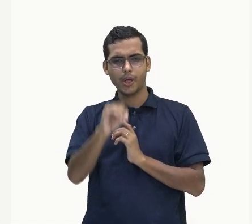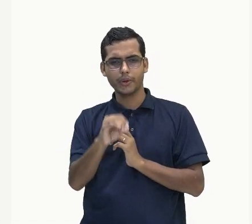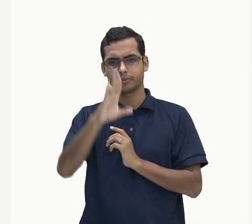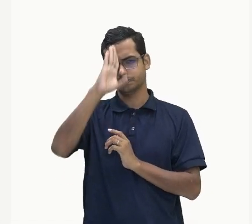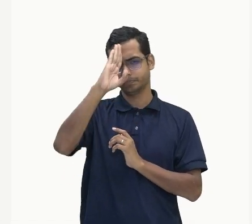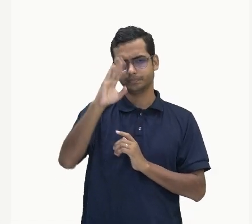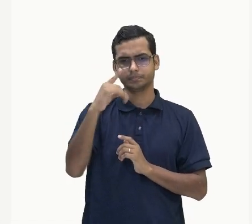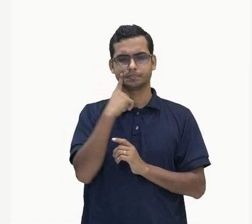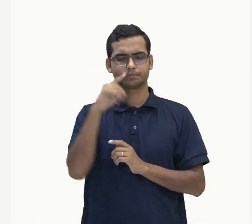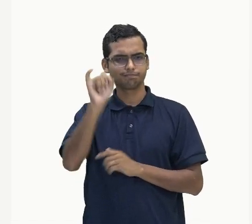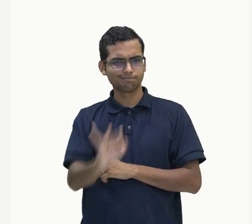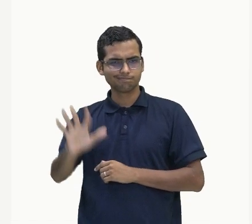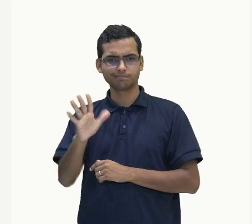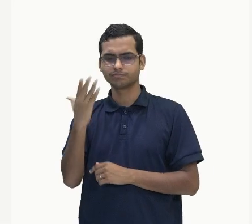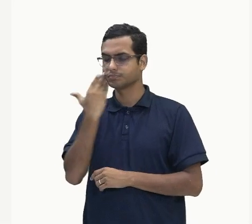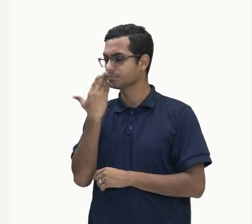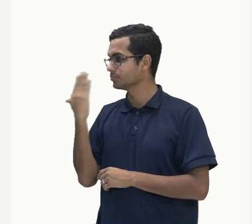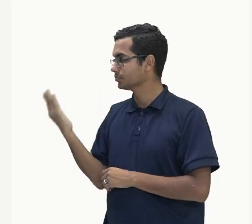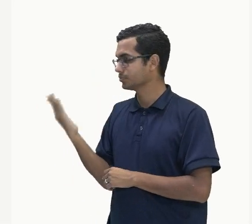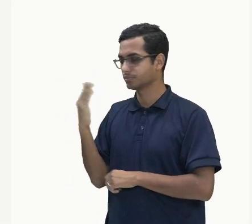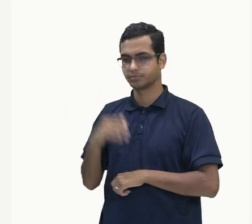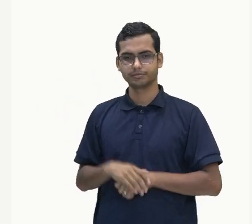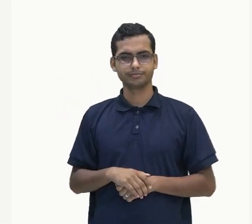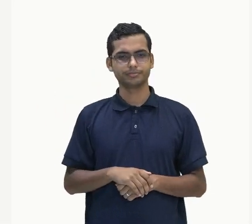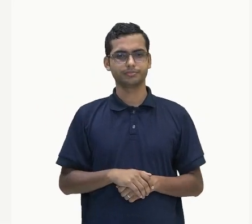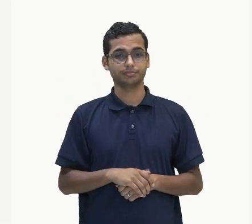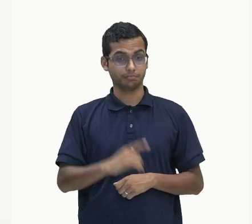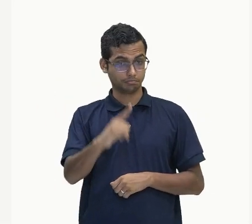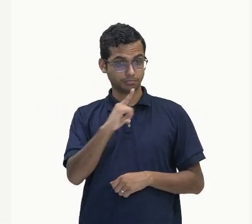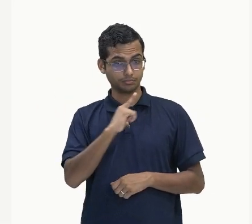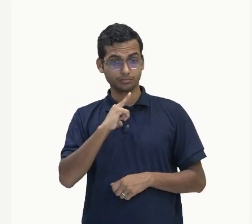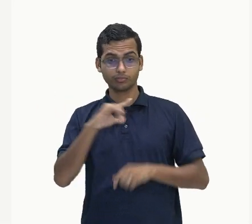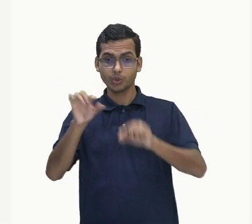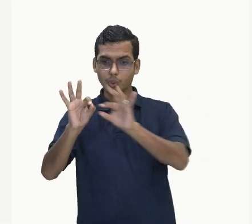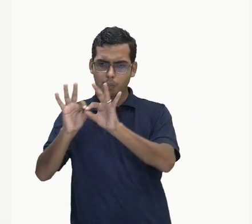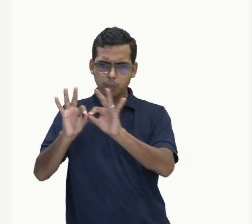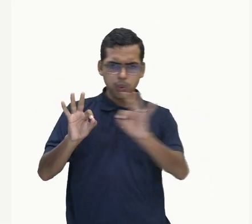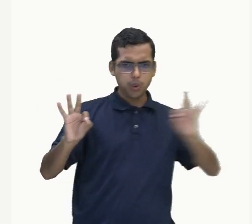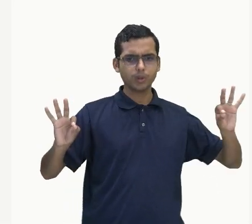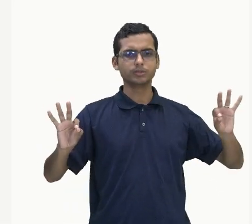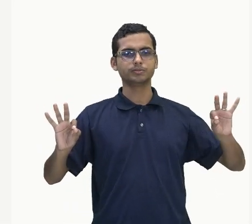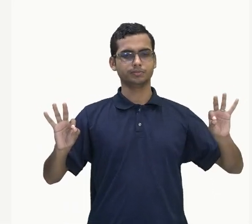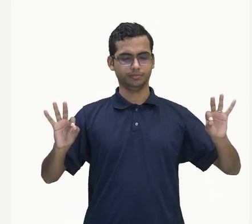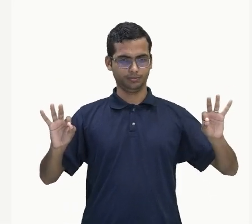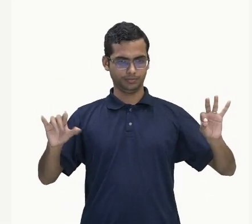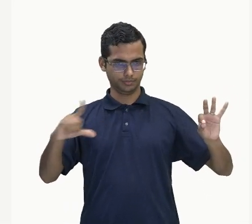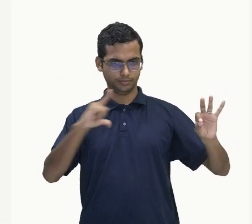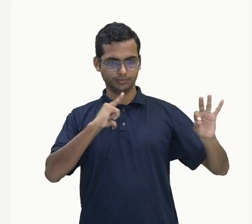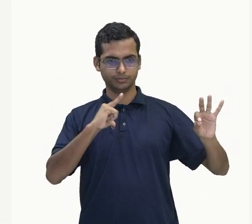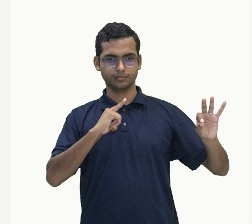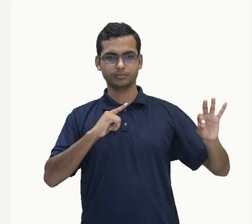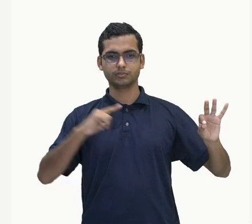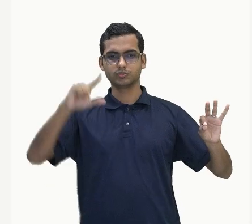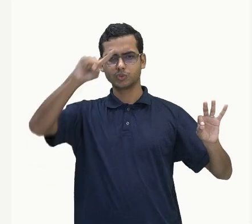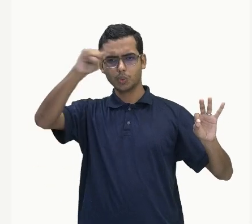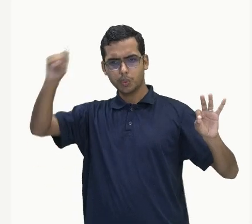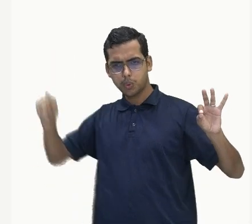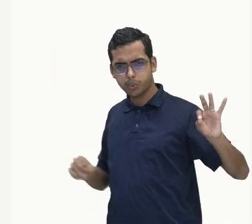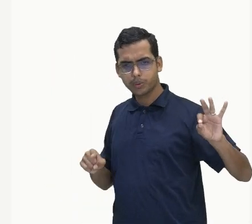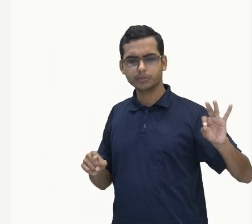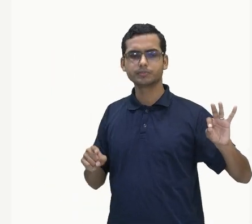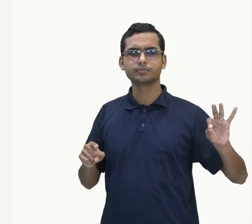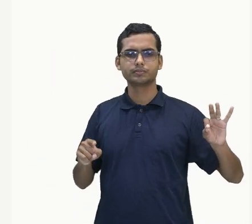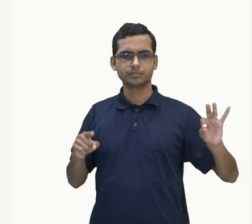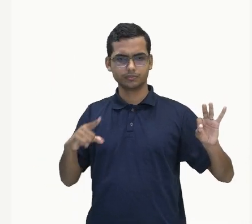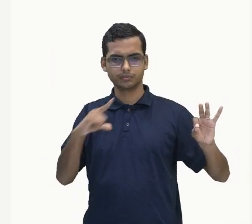Olha só, está aqui a imagem, certo? A gente tem aqui, ó, as demais retas que cruzam o centro da esfera são chamadas de